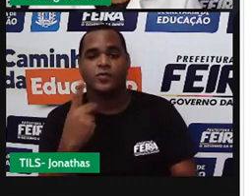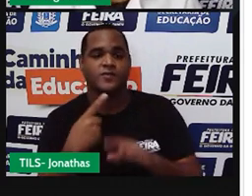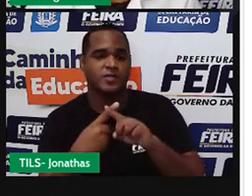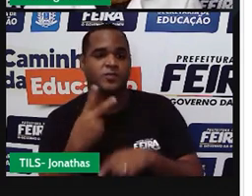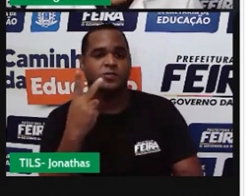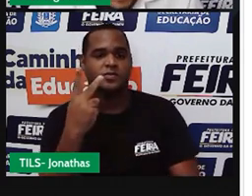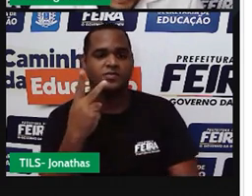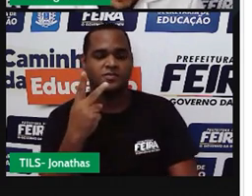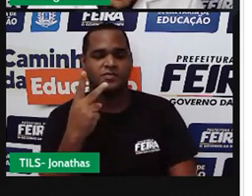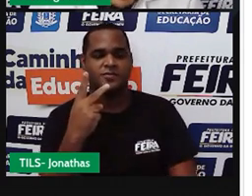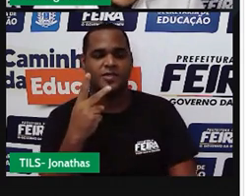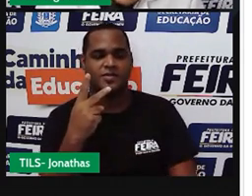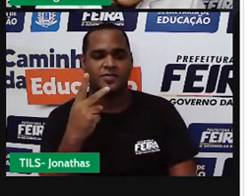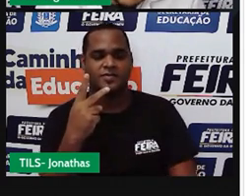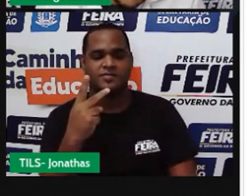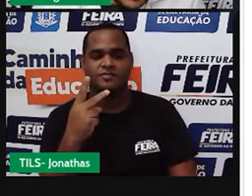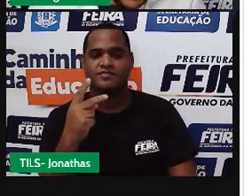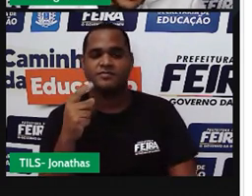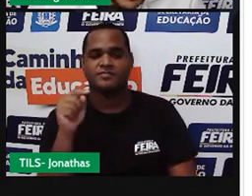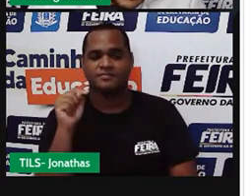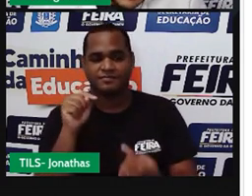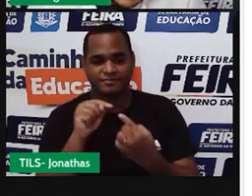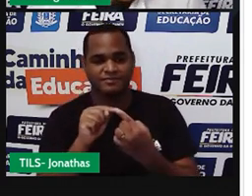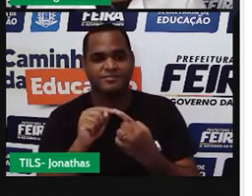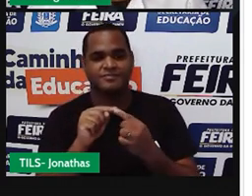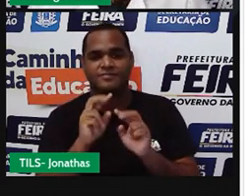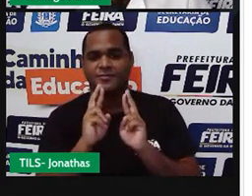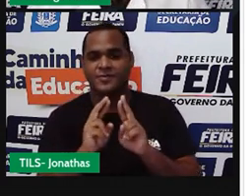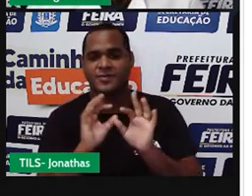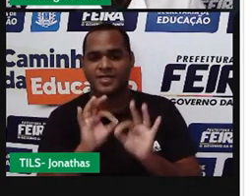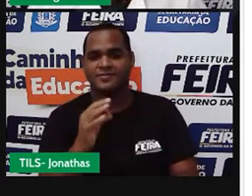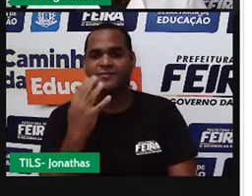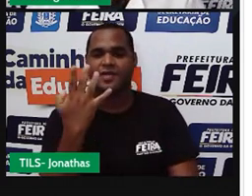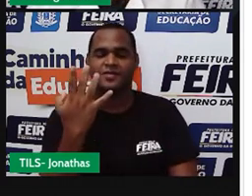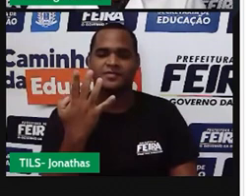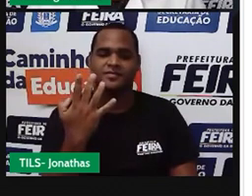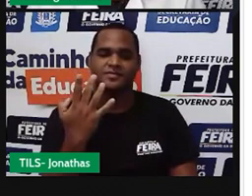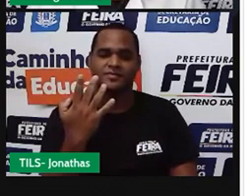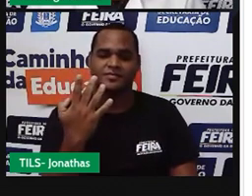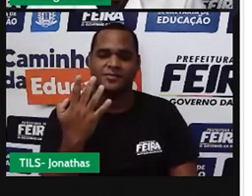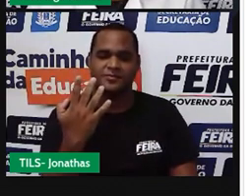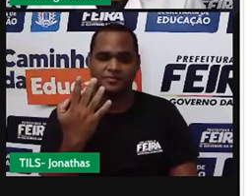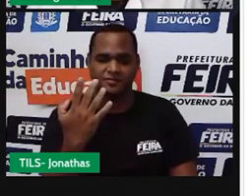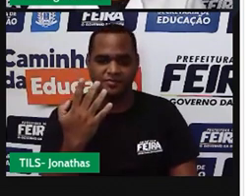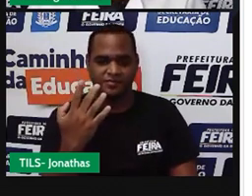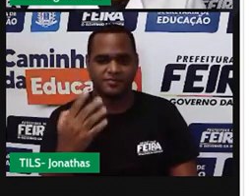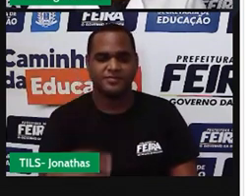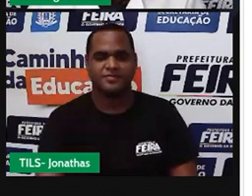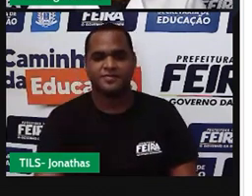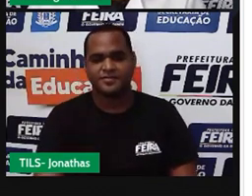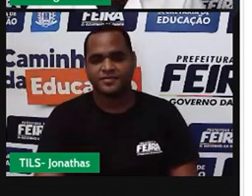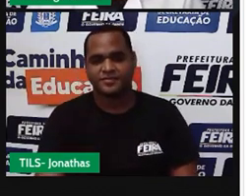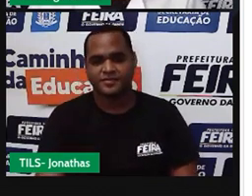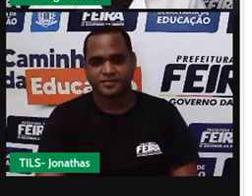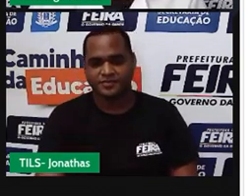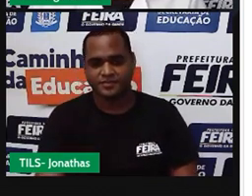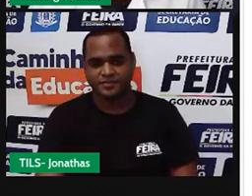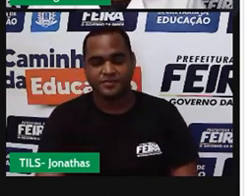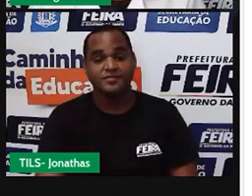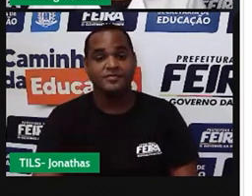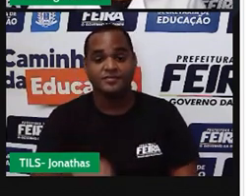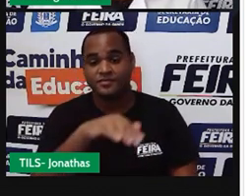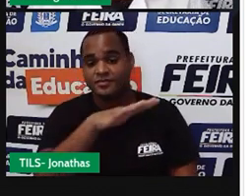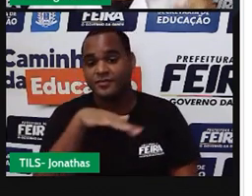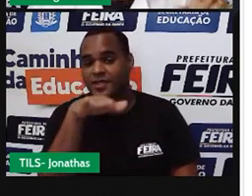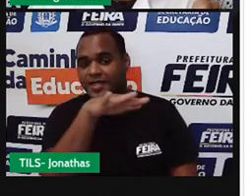vezes 2 vai ser igual a quatro então é a área do